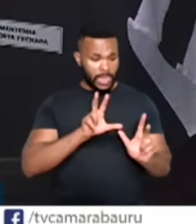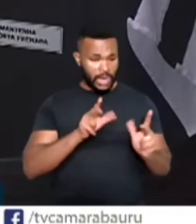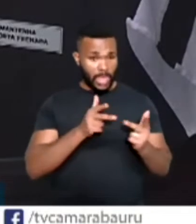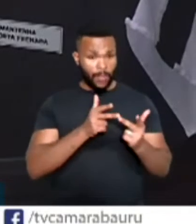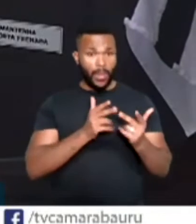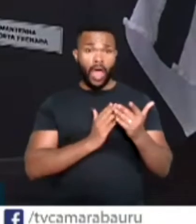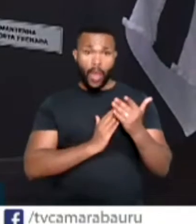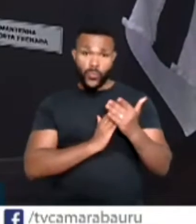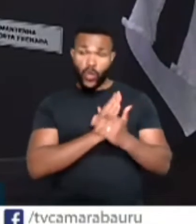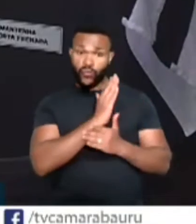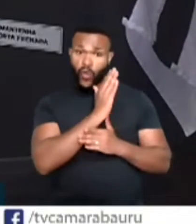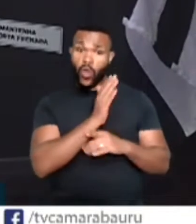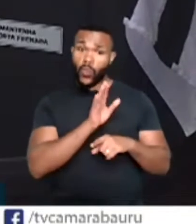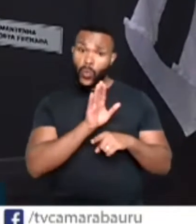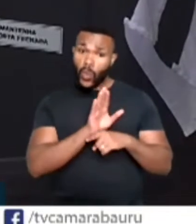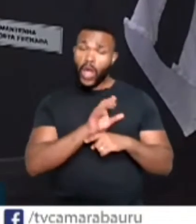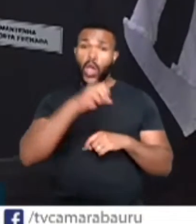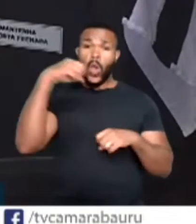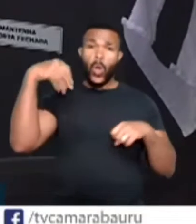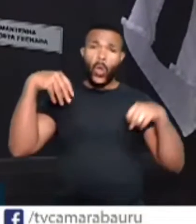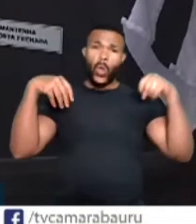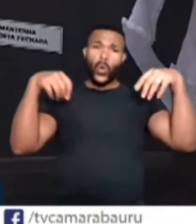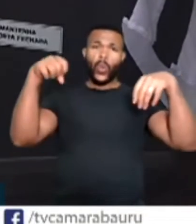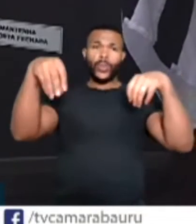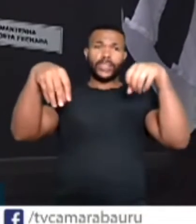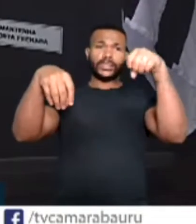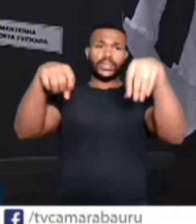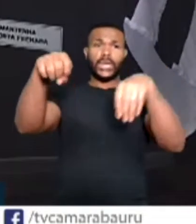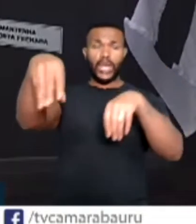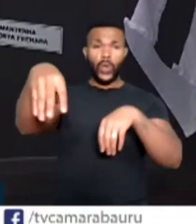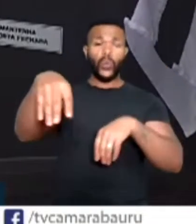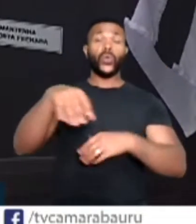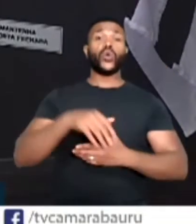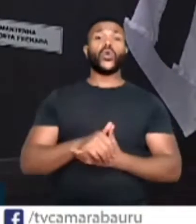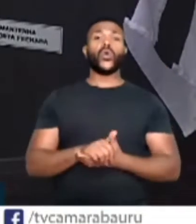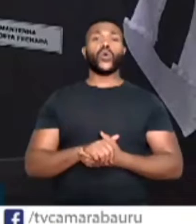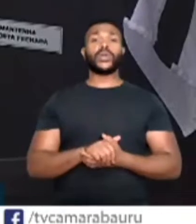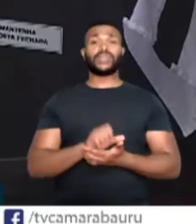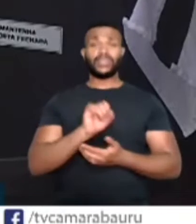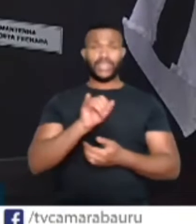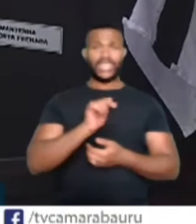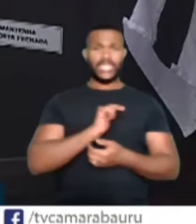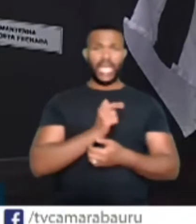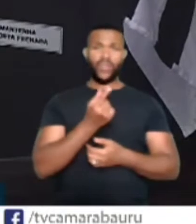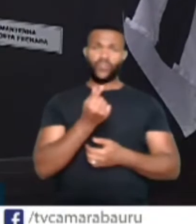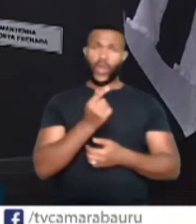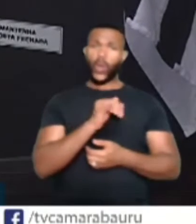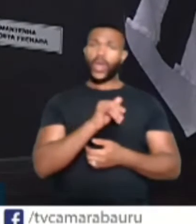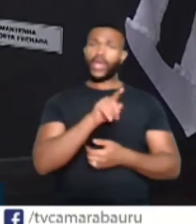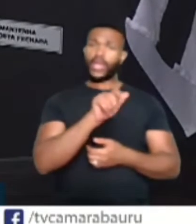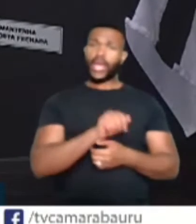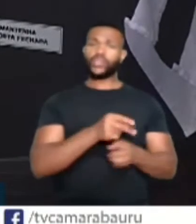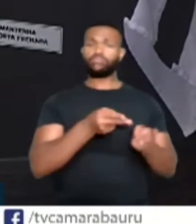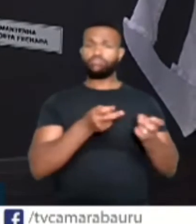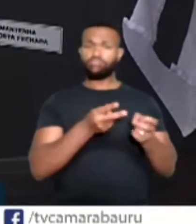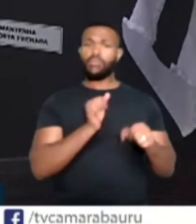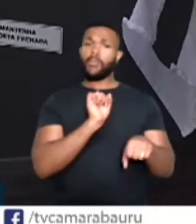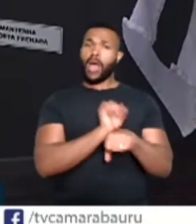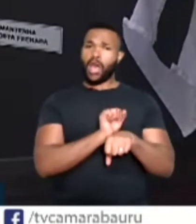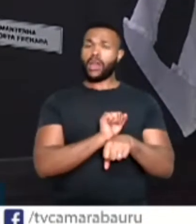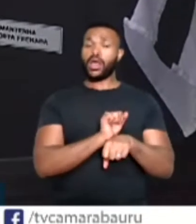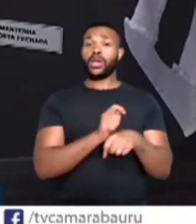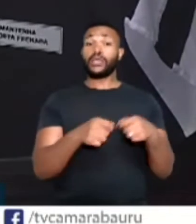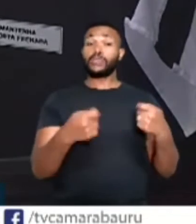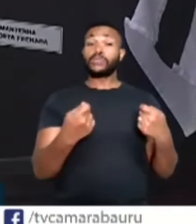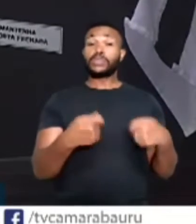pública. Ainda bem que com um breque. A hora que atingir um determinado valor em caixa, para de recolher. E nós temos que olhar, porque acho que o